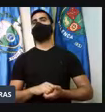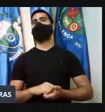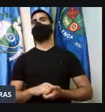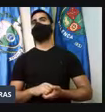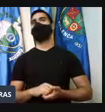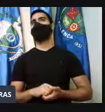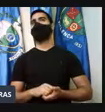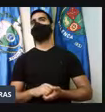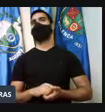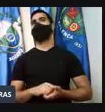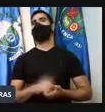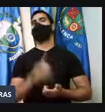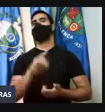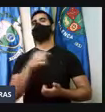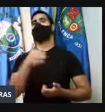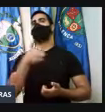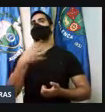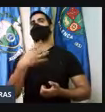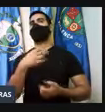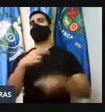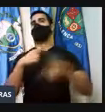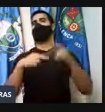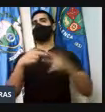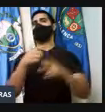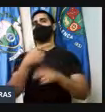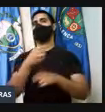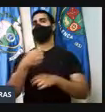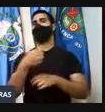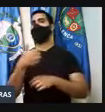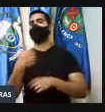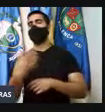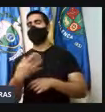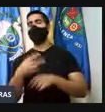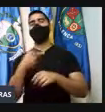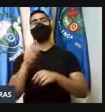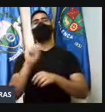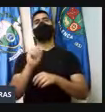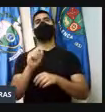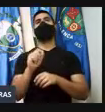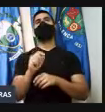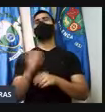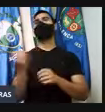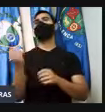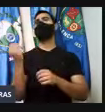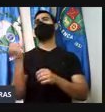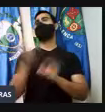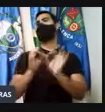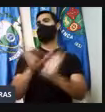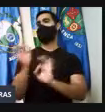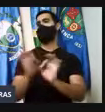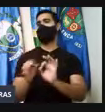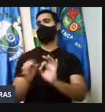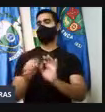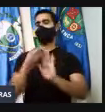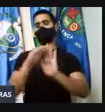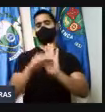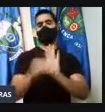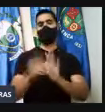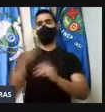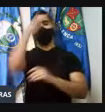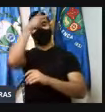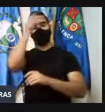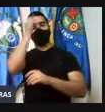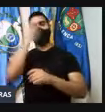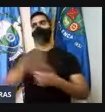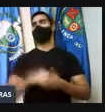de 14 de julho de 2014, que dispõe sobre a nova estrutura administrativa da Prefeitura e de